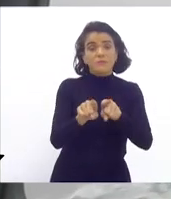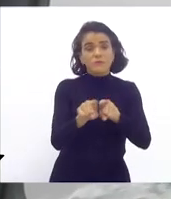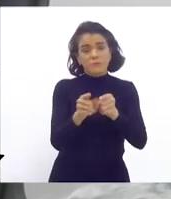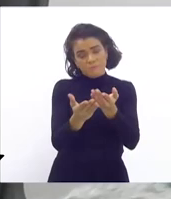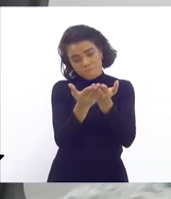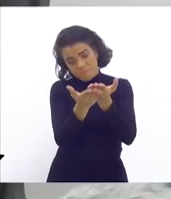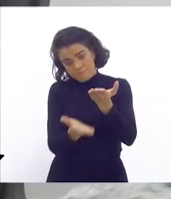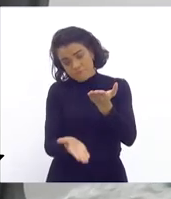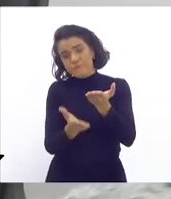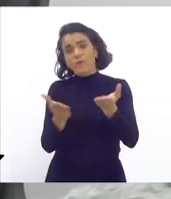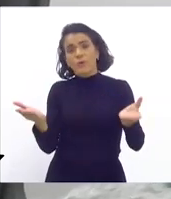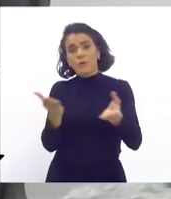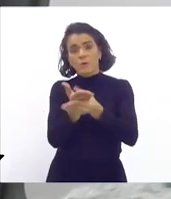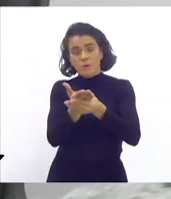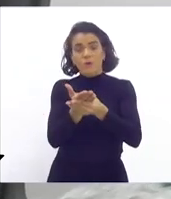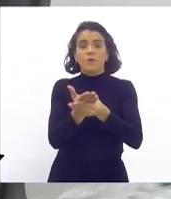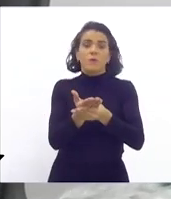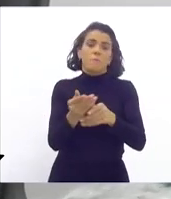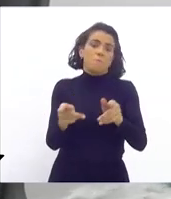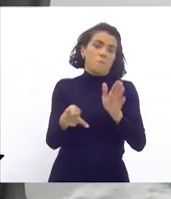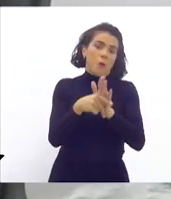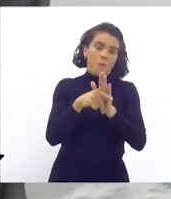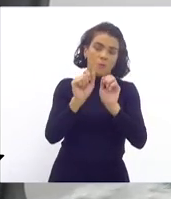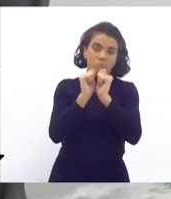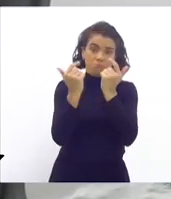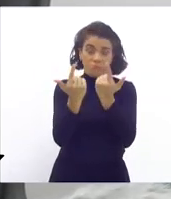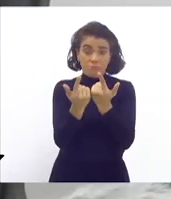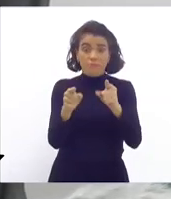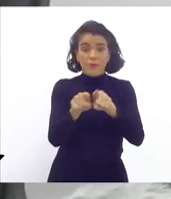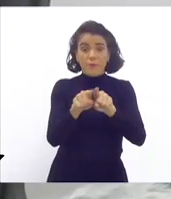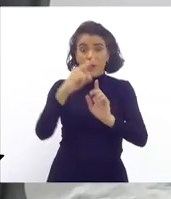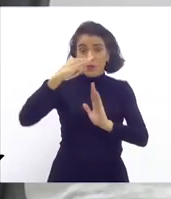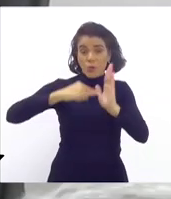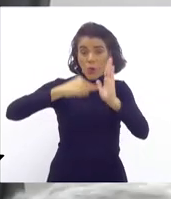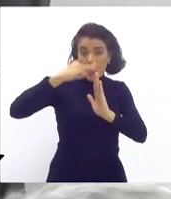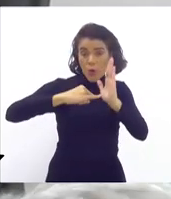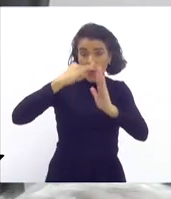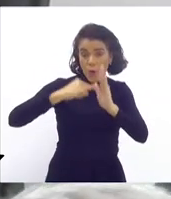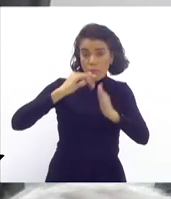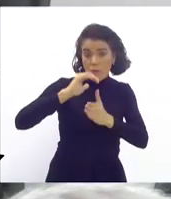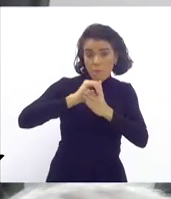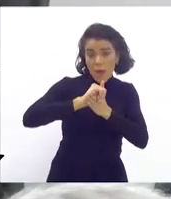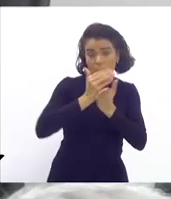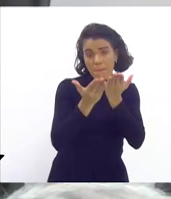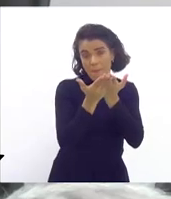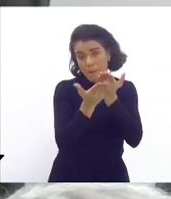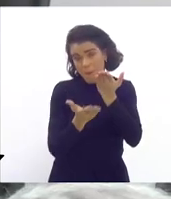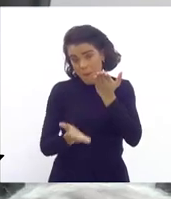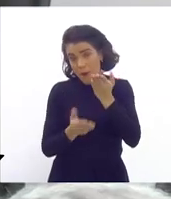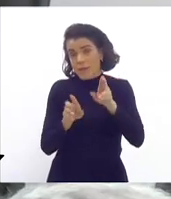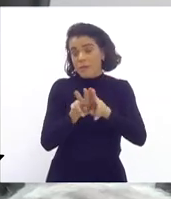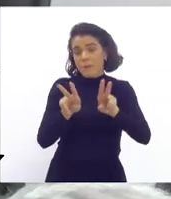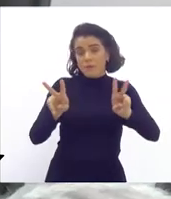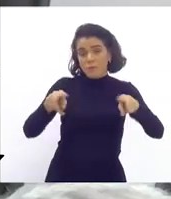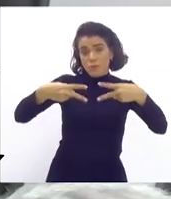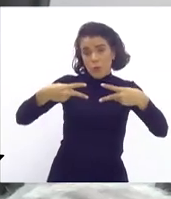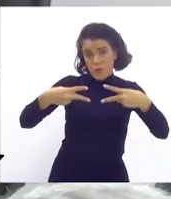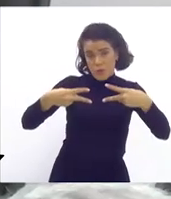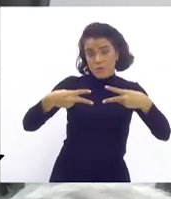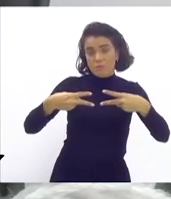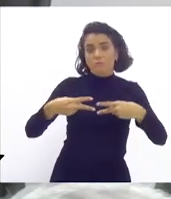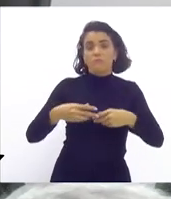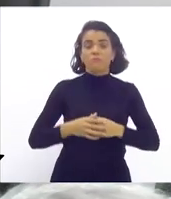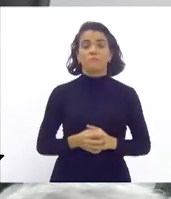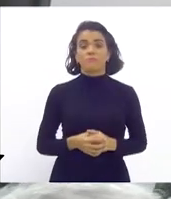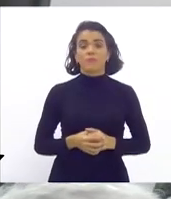juntados ao processo instaurado pela comissão parlamentar de inquérito os documentos lá anexados e aqueles disponíveis no link enviado no corpo do e-mail em